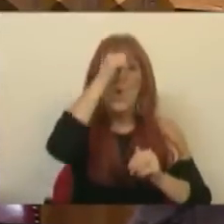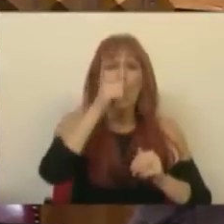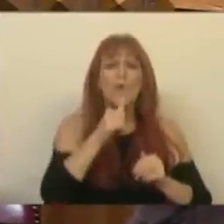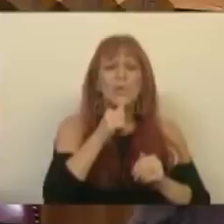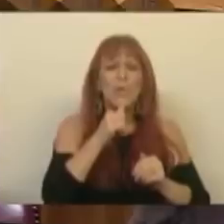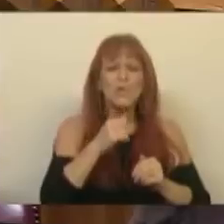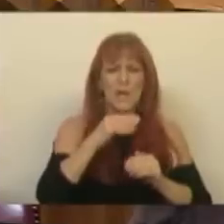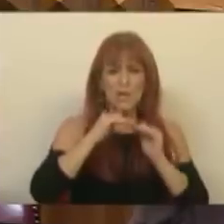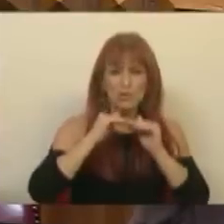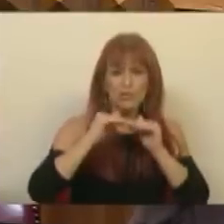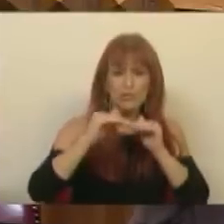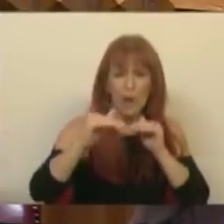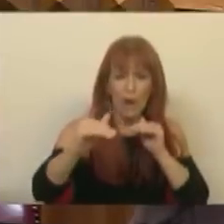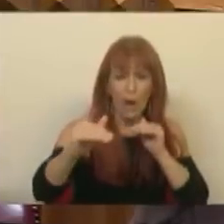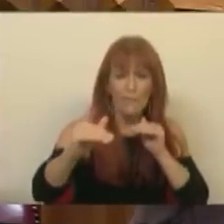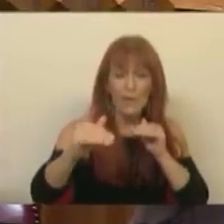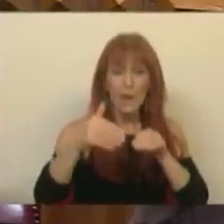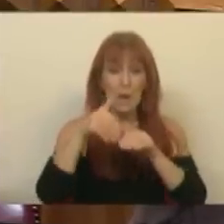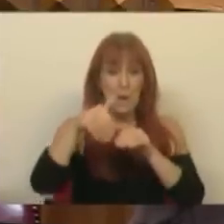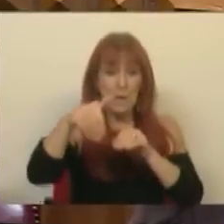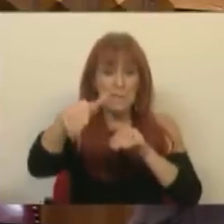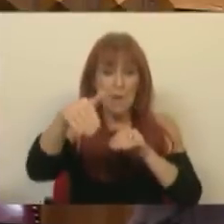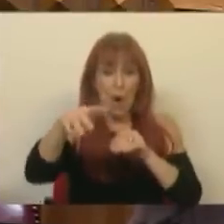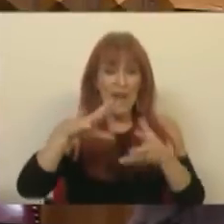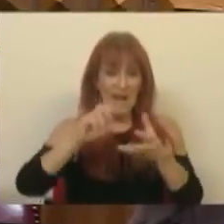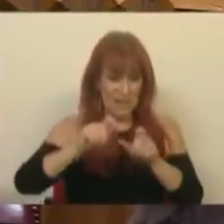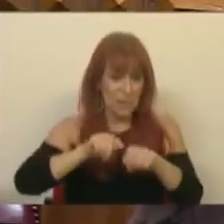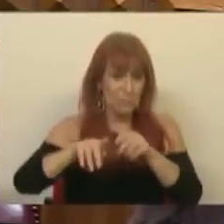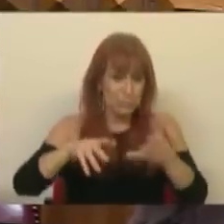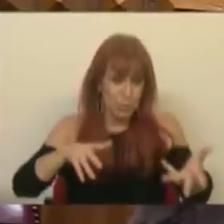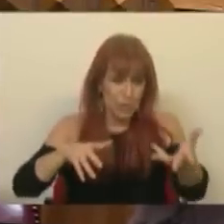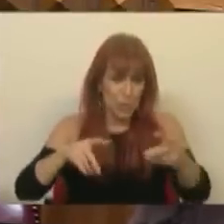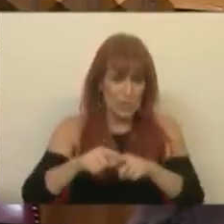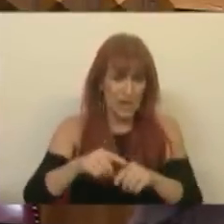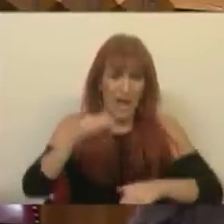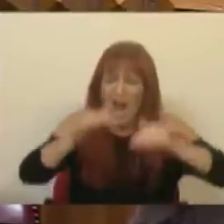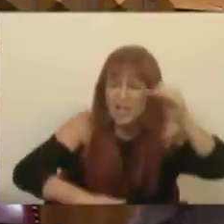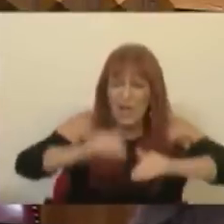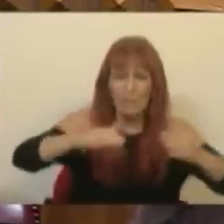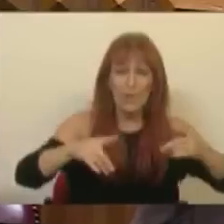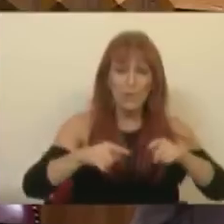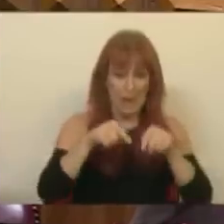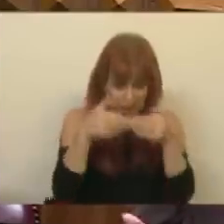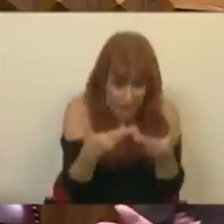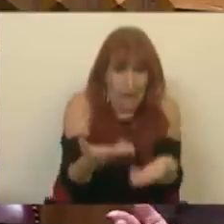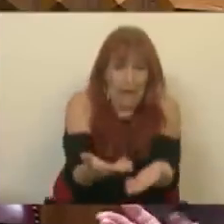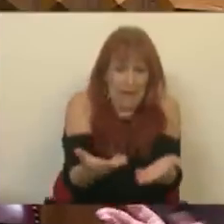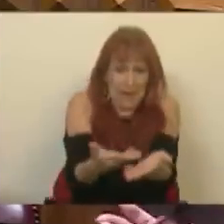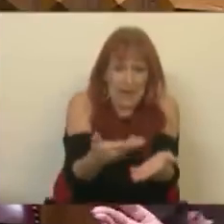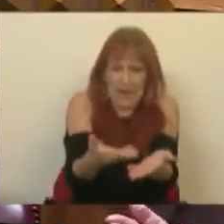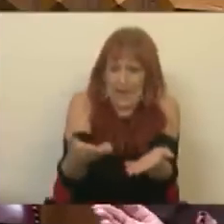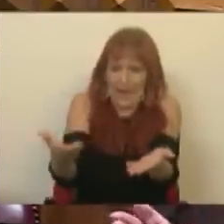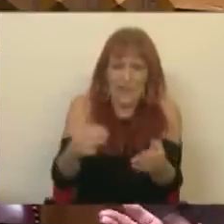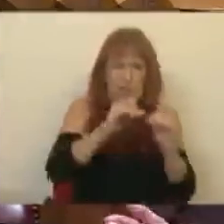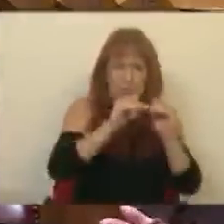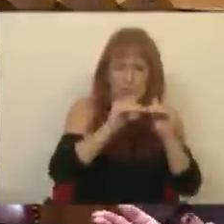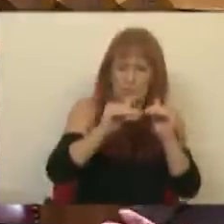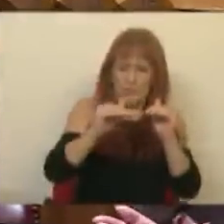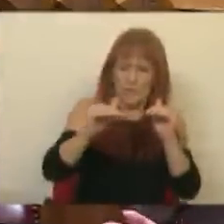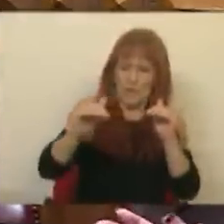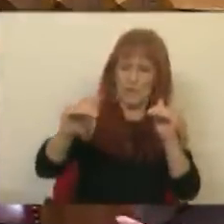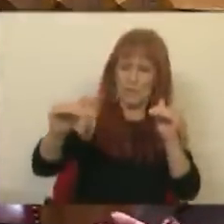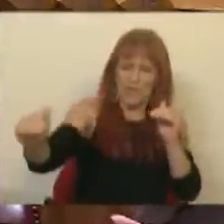algo que estável fora a crise política em estabilidade era esta estabilidade